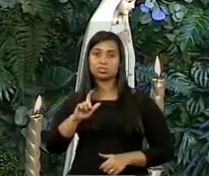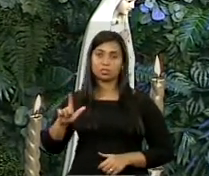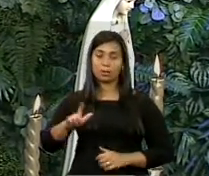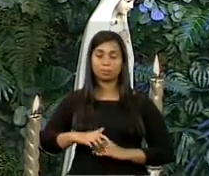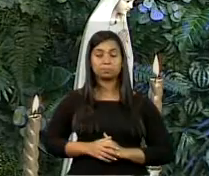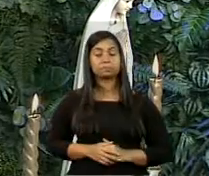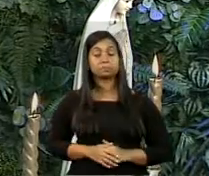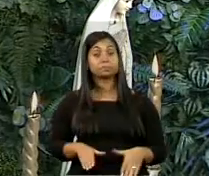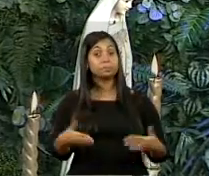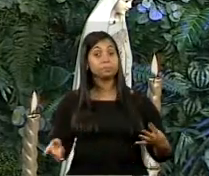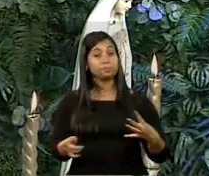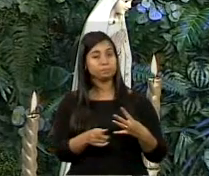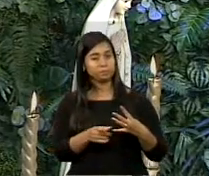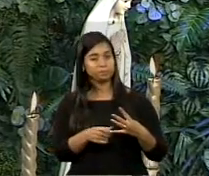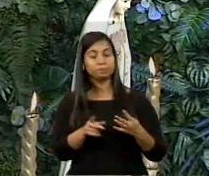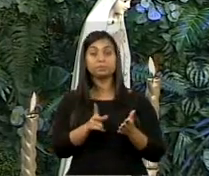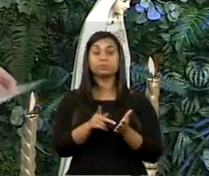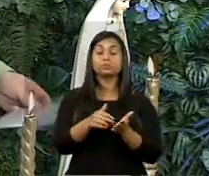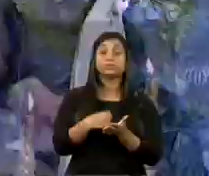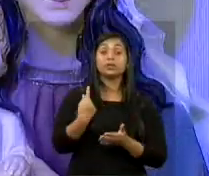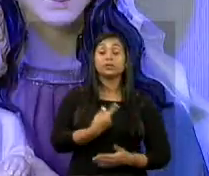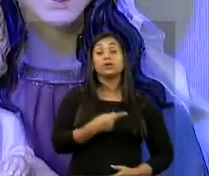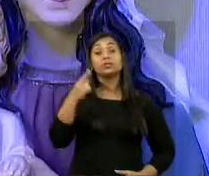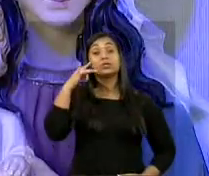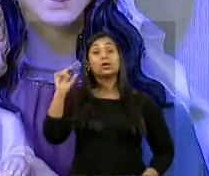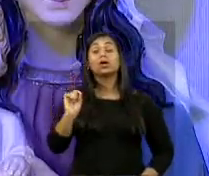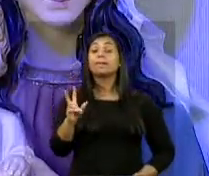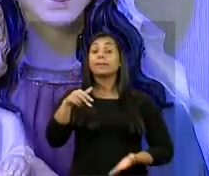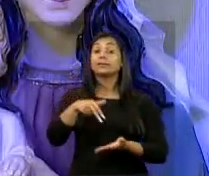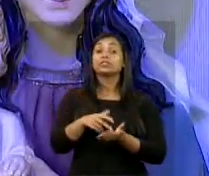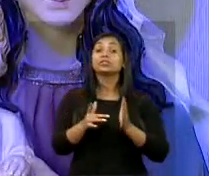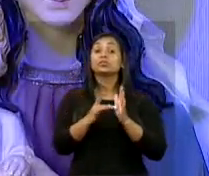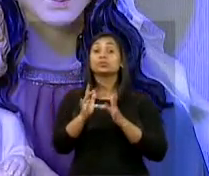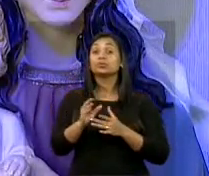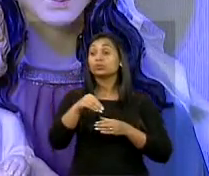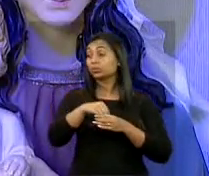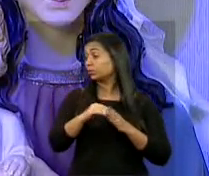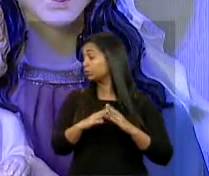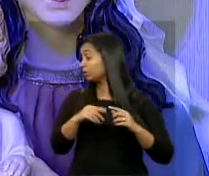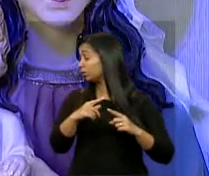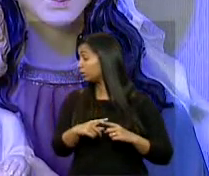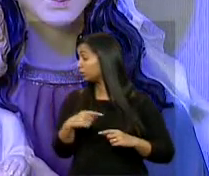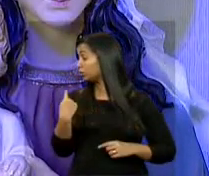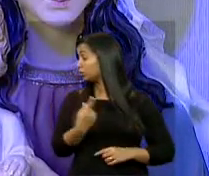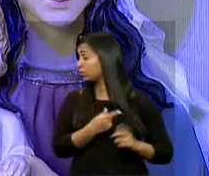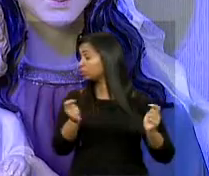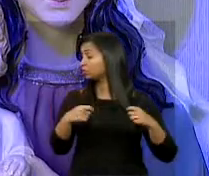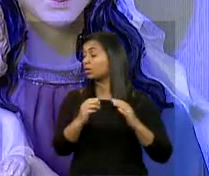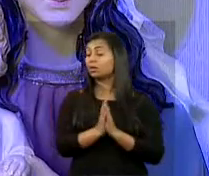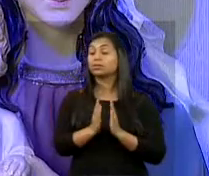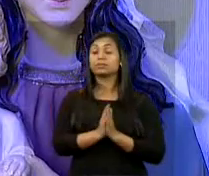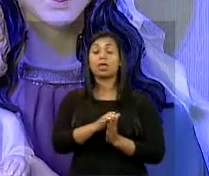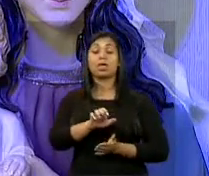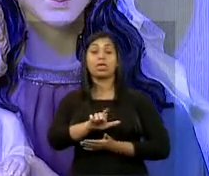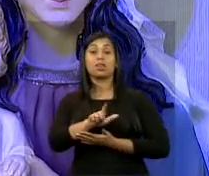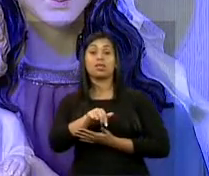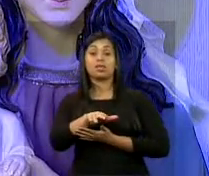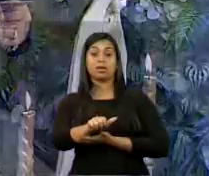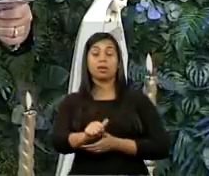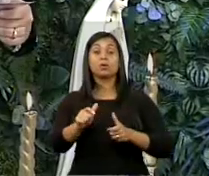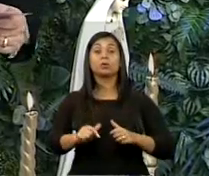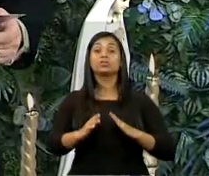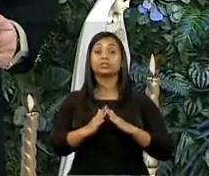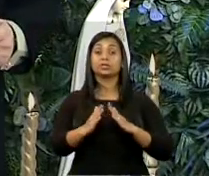serradigital.com.br. Quarto mistério gozoso, nós contemplamos a apresentação de Jesus no templo e rezamos com a Eliana, que está em